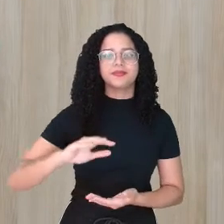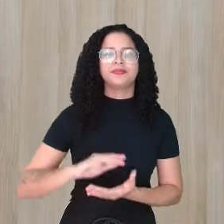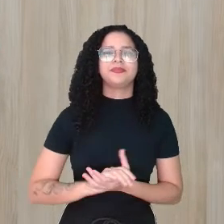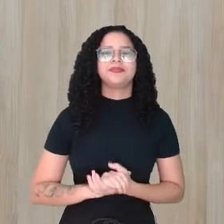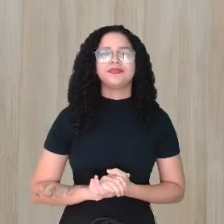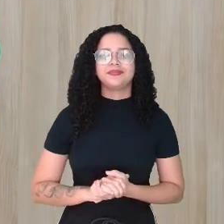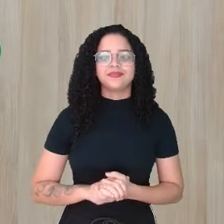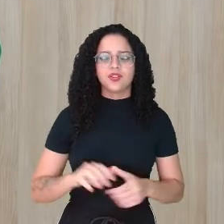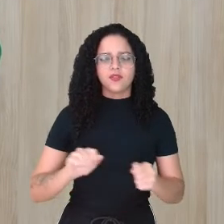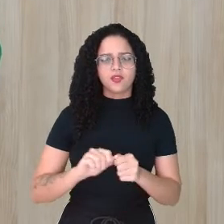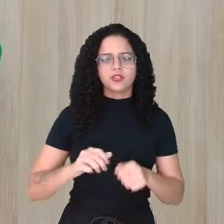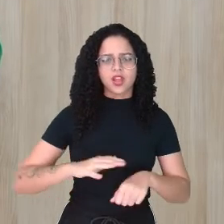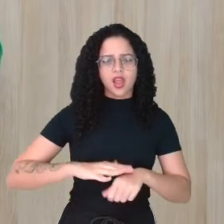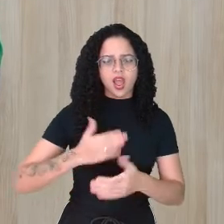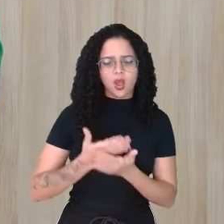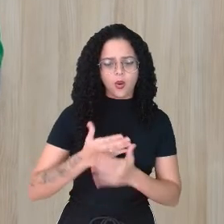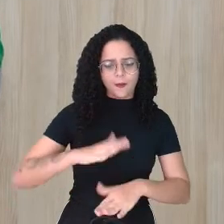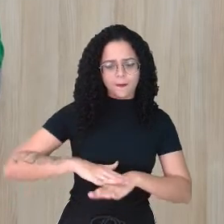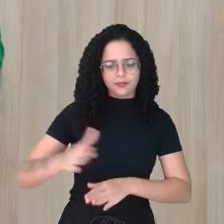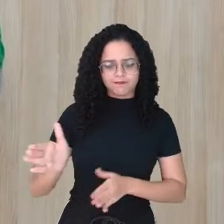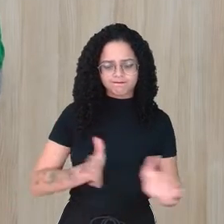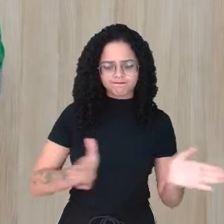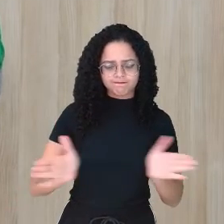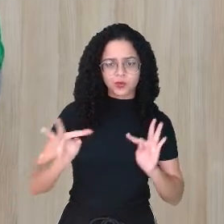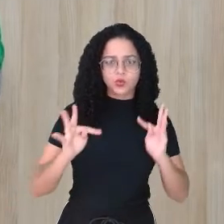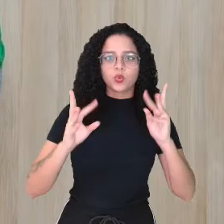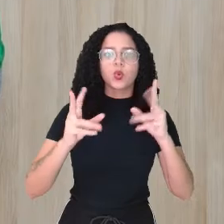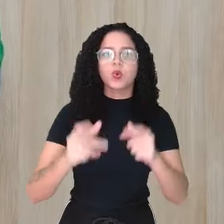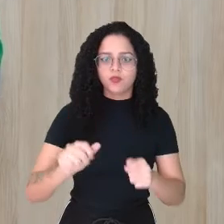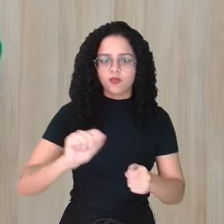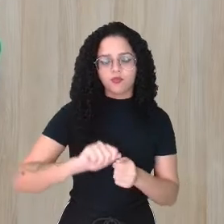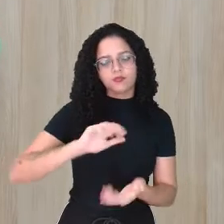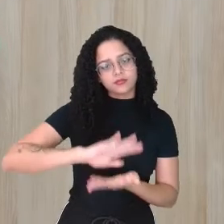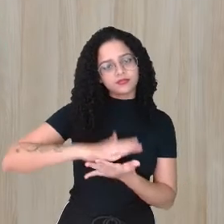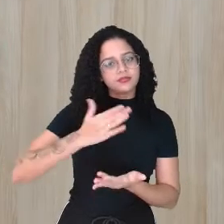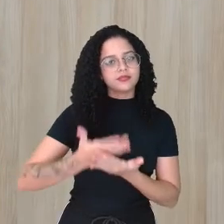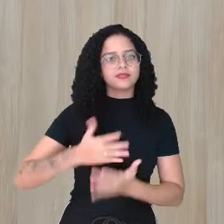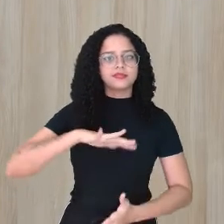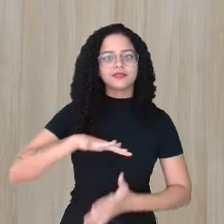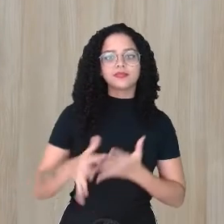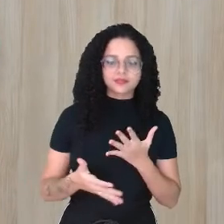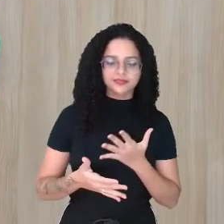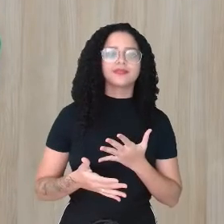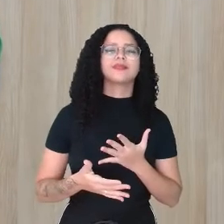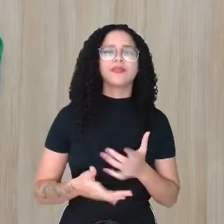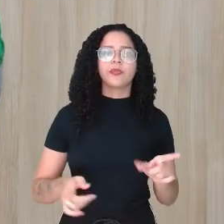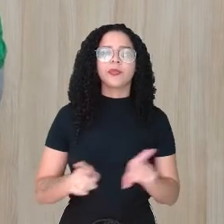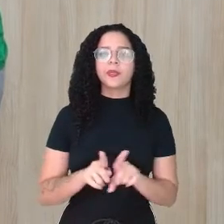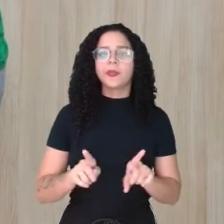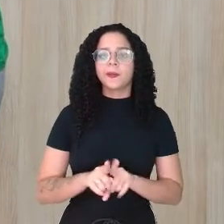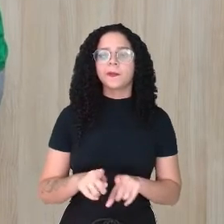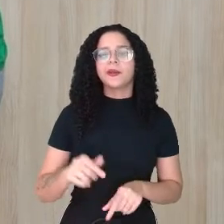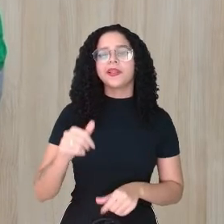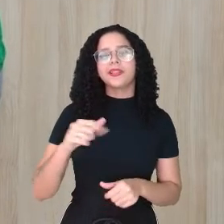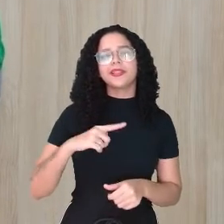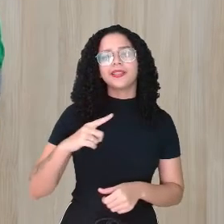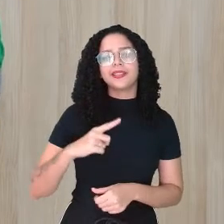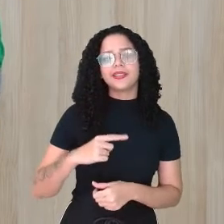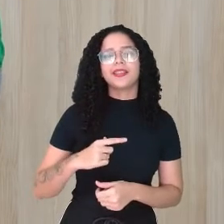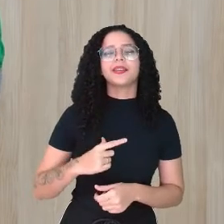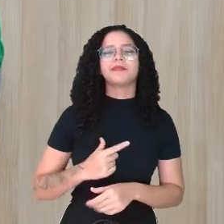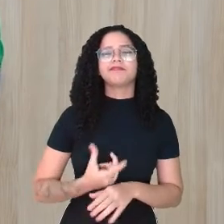deixando essa aula mais acessível para todos e todas, fazendo a interpretação aí de Libras. Temos uma galera massa aqui